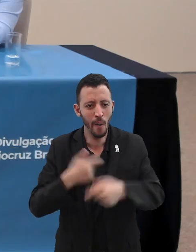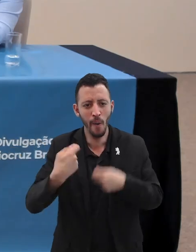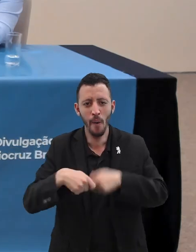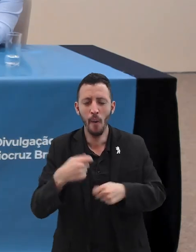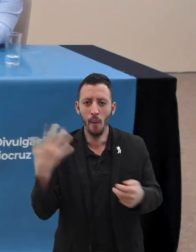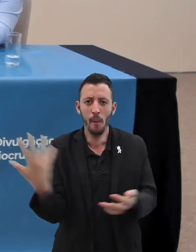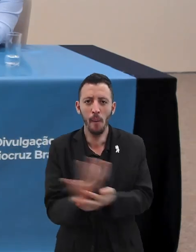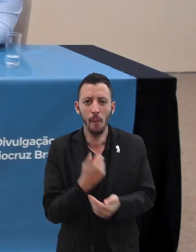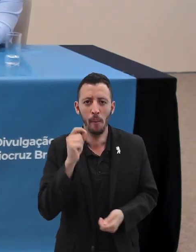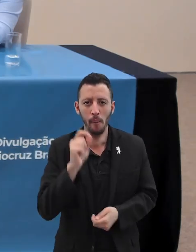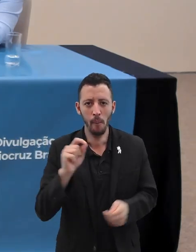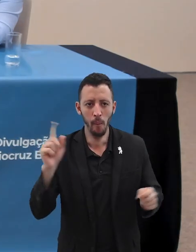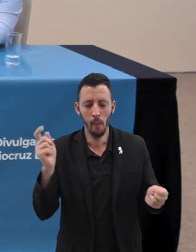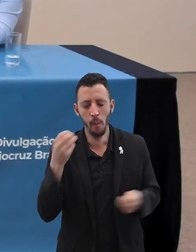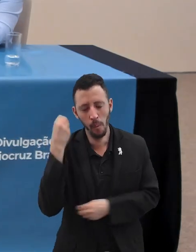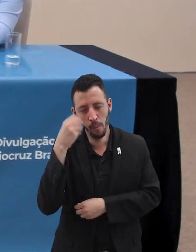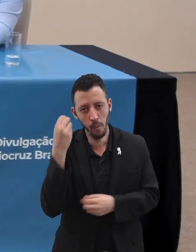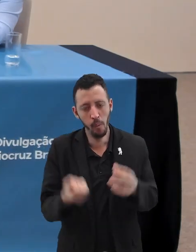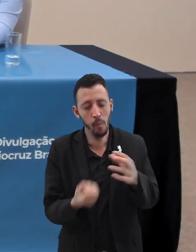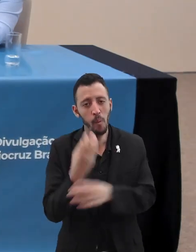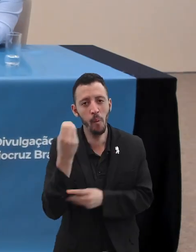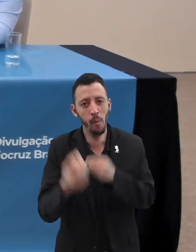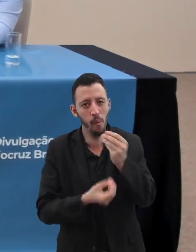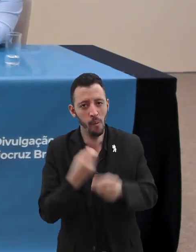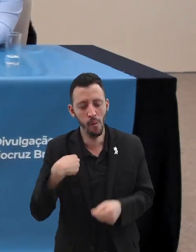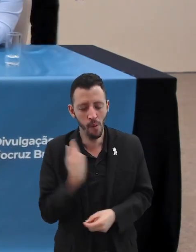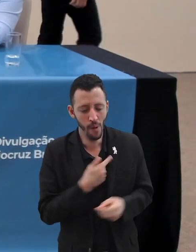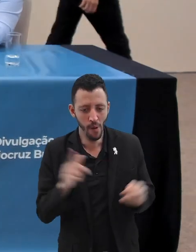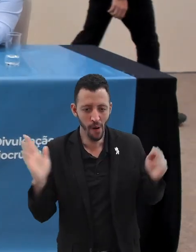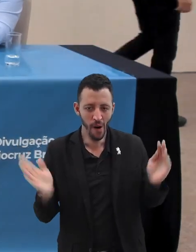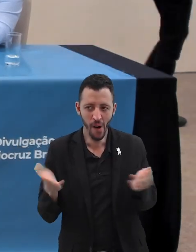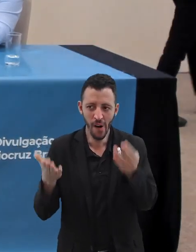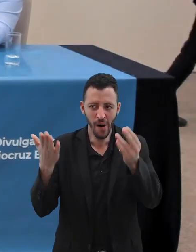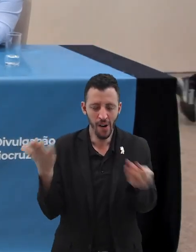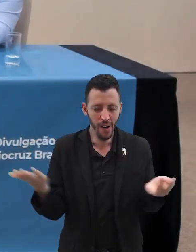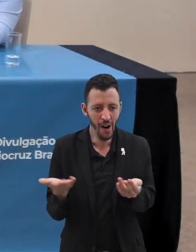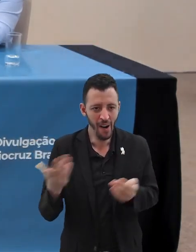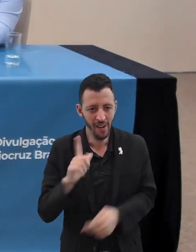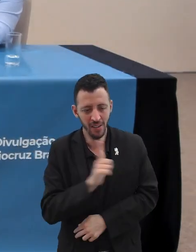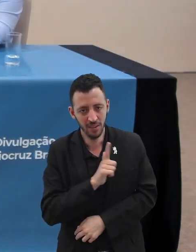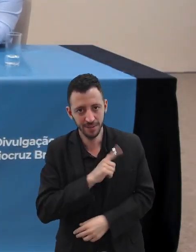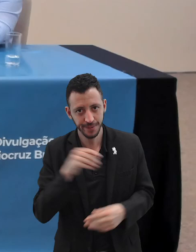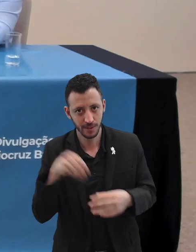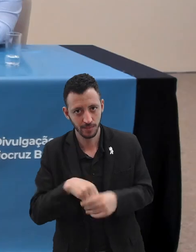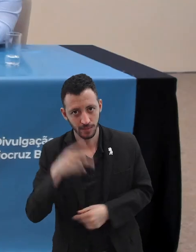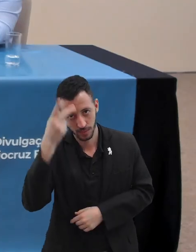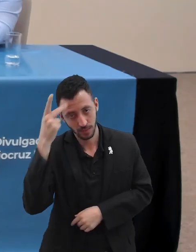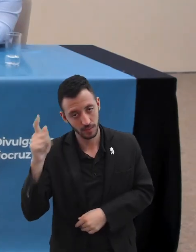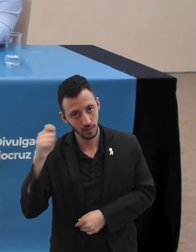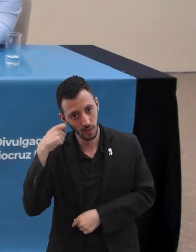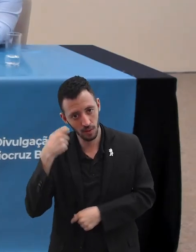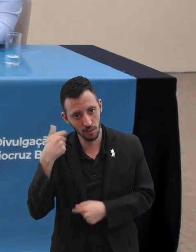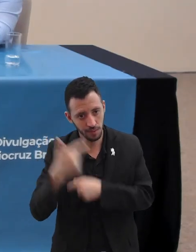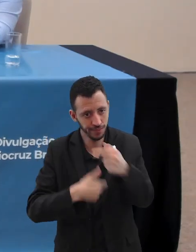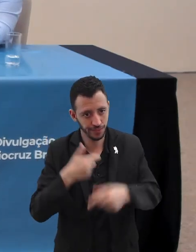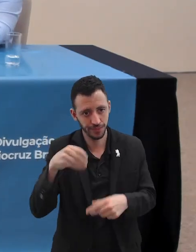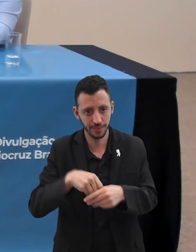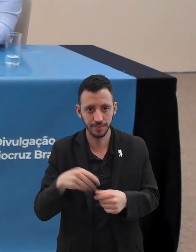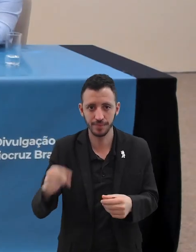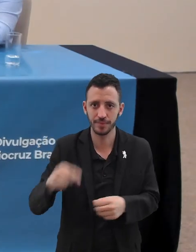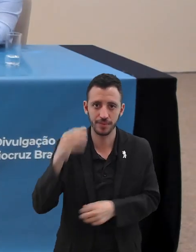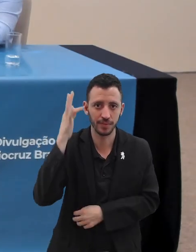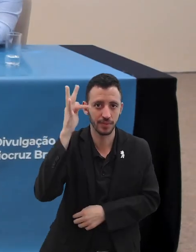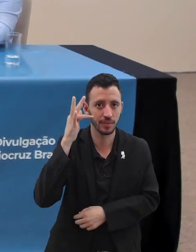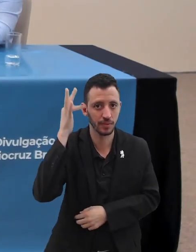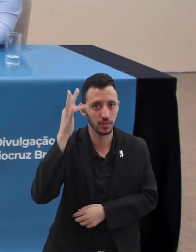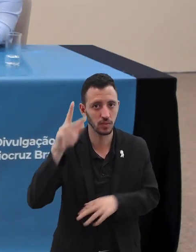ser resgatado, porque como essas experiências surgiram? Como você pode motivar? Existe um autor que trabalhou muito com teoria